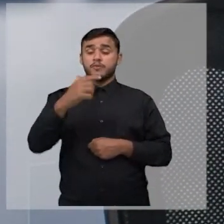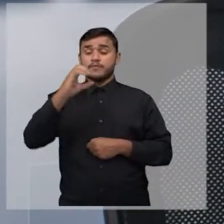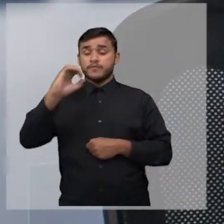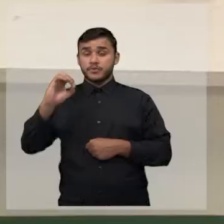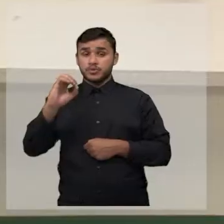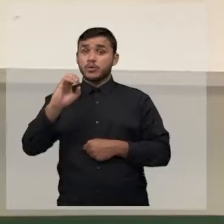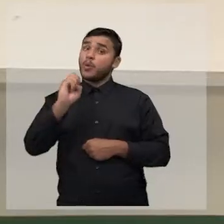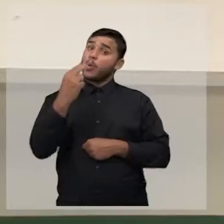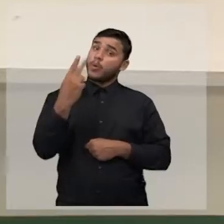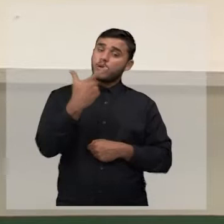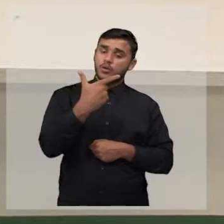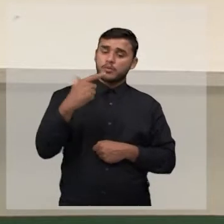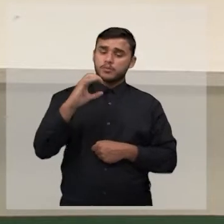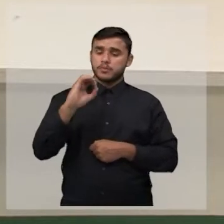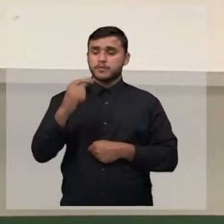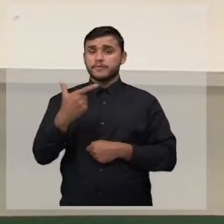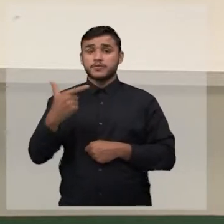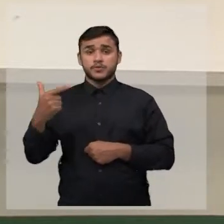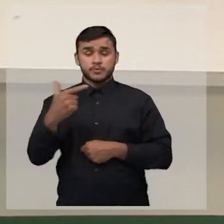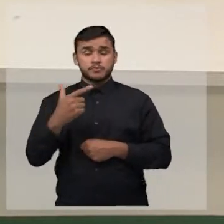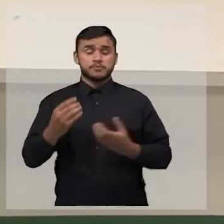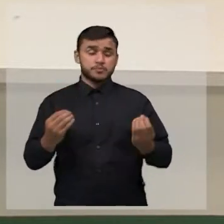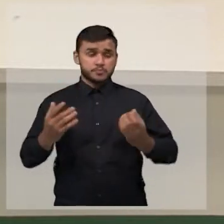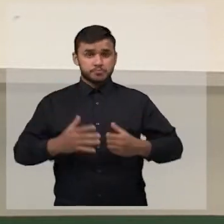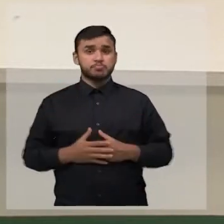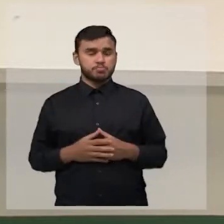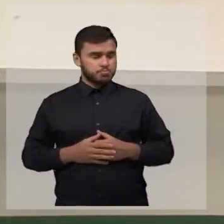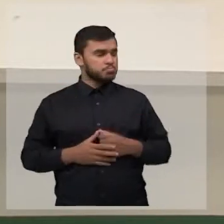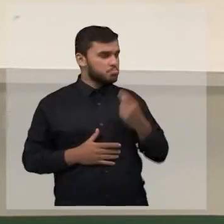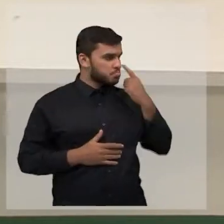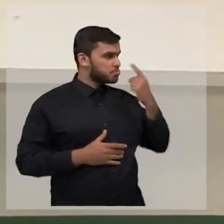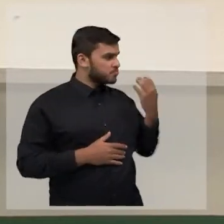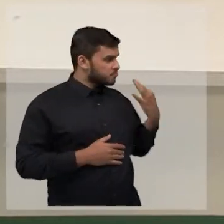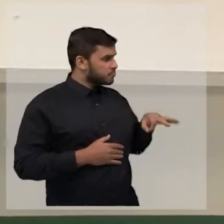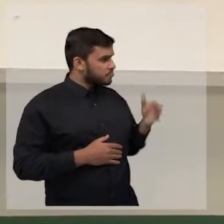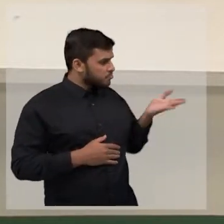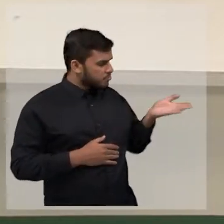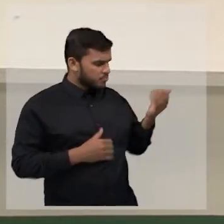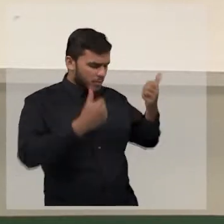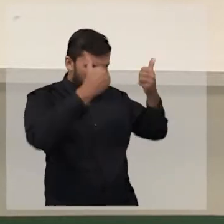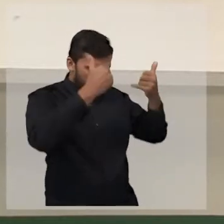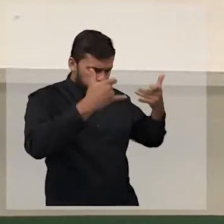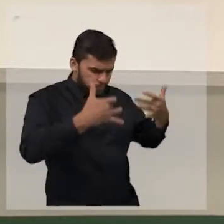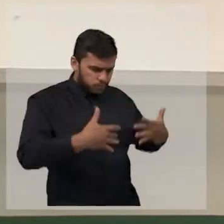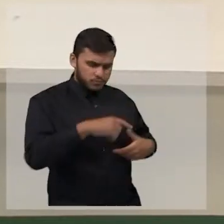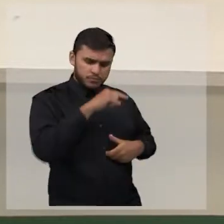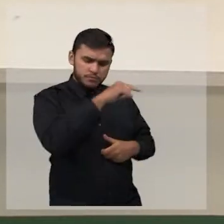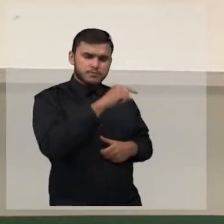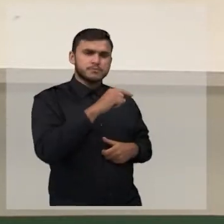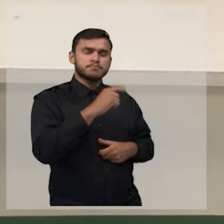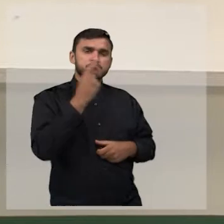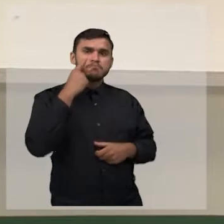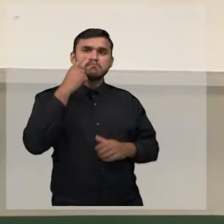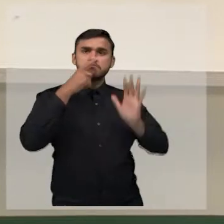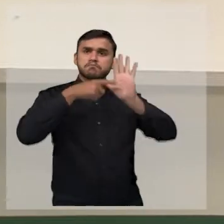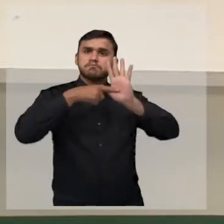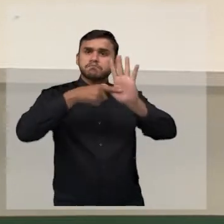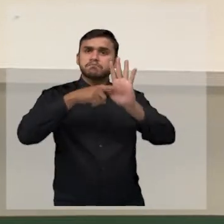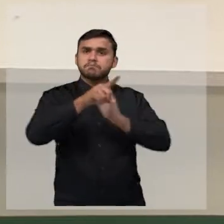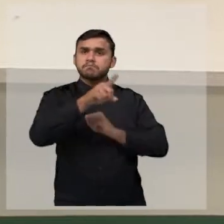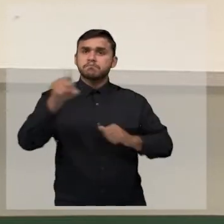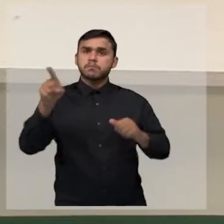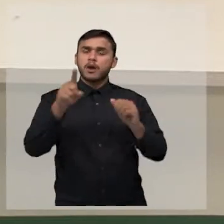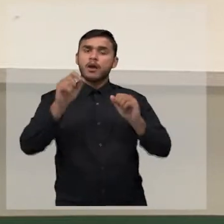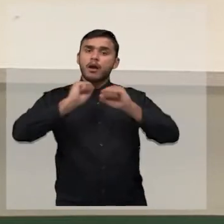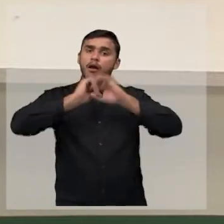2022, toda essa conjuntura que você está fazendo uma análise agora, você está jogando luzes, né,